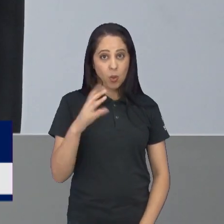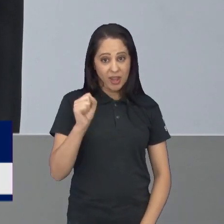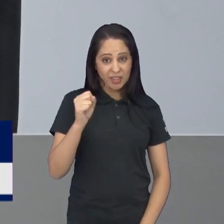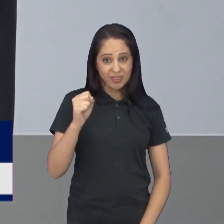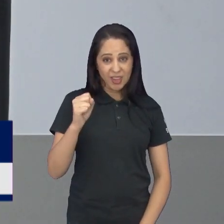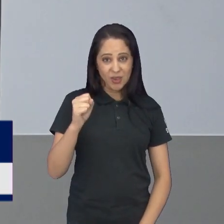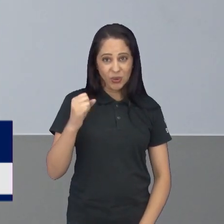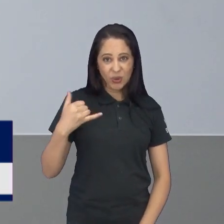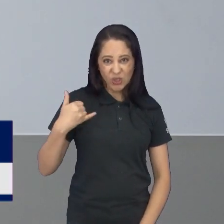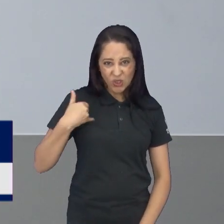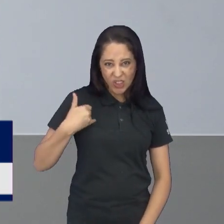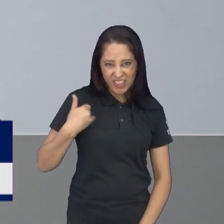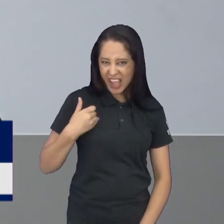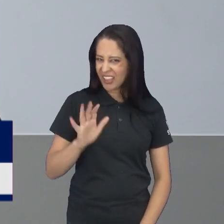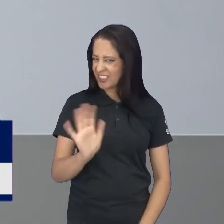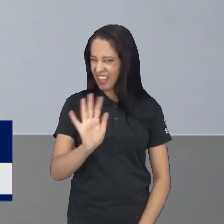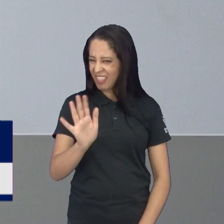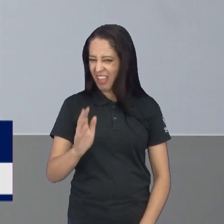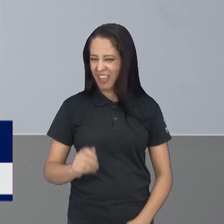José.